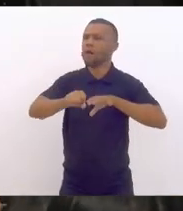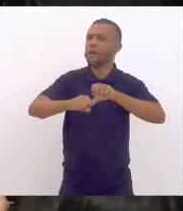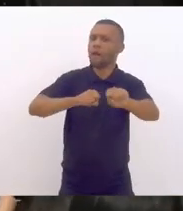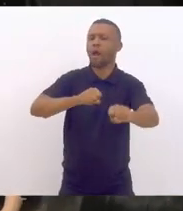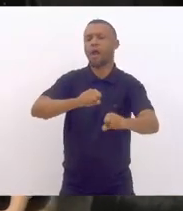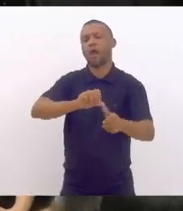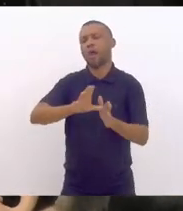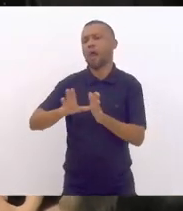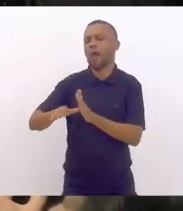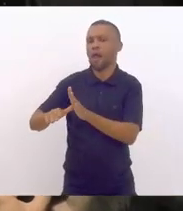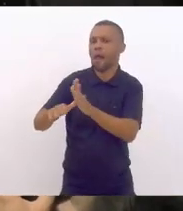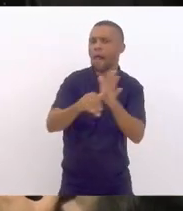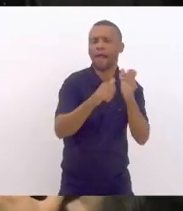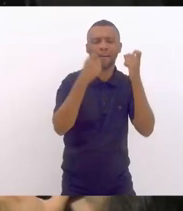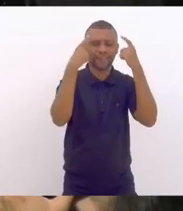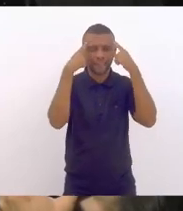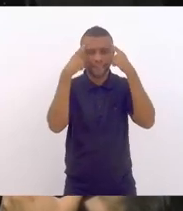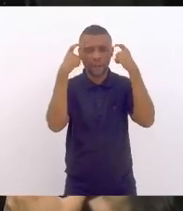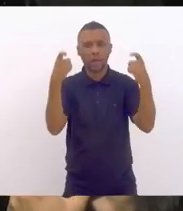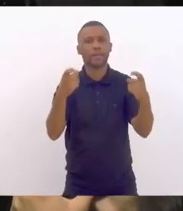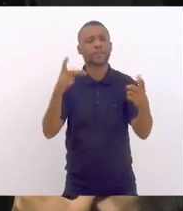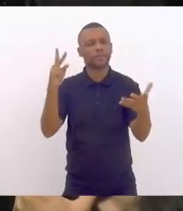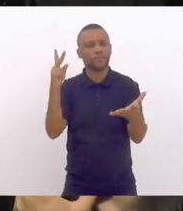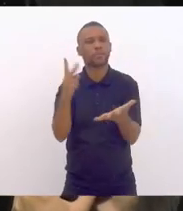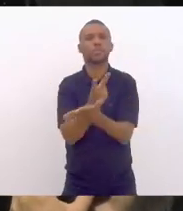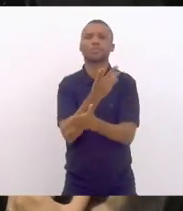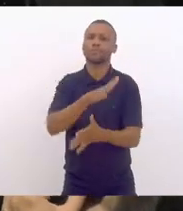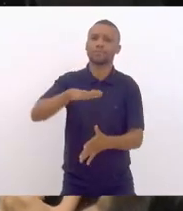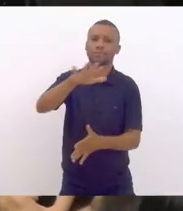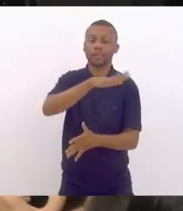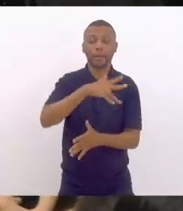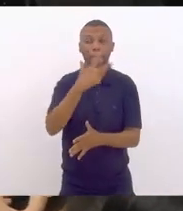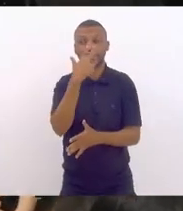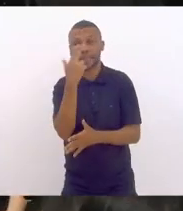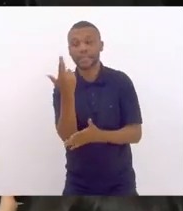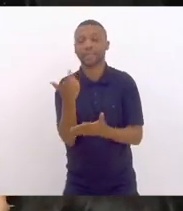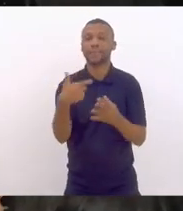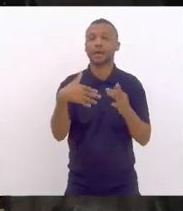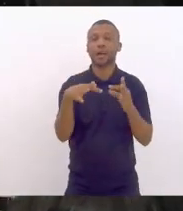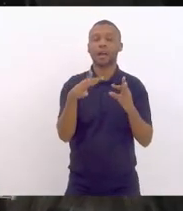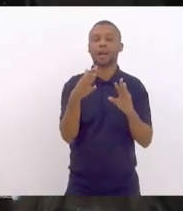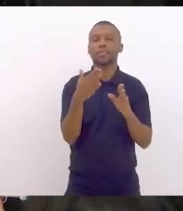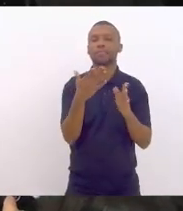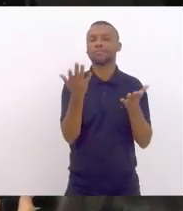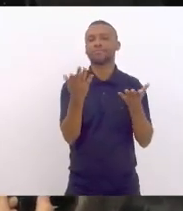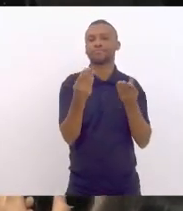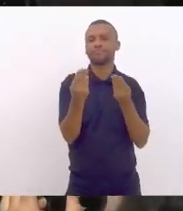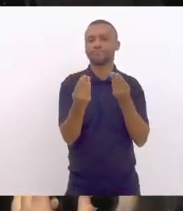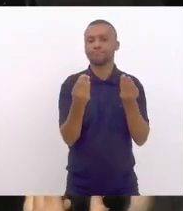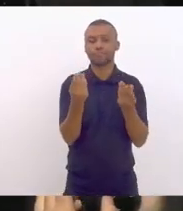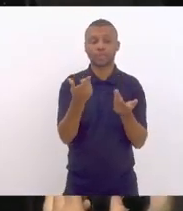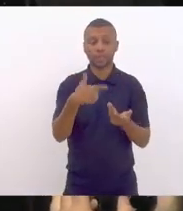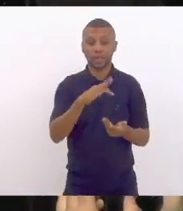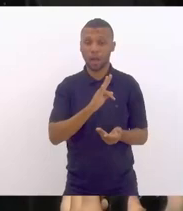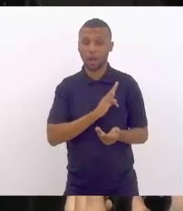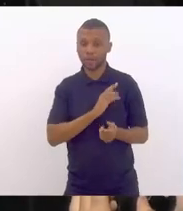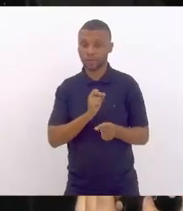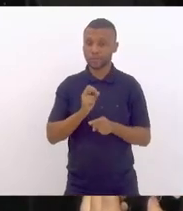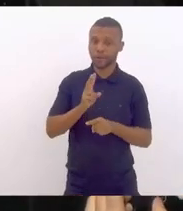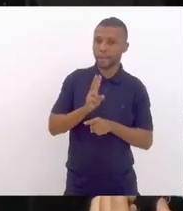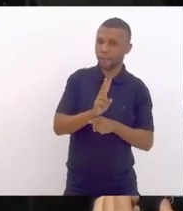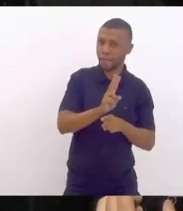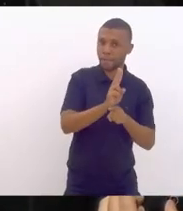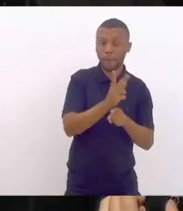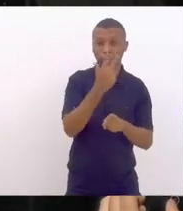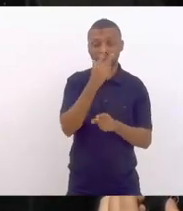de furtos com a rotina enfim de violência é que já estava se distanciando inclusive pela implantação de uma agenda bem sucedida que foi o